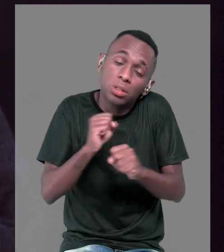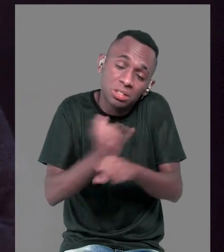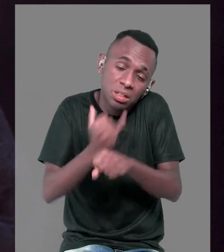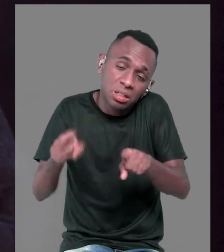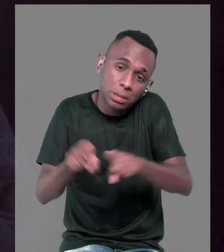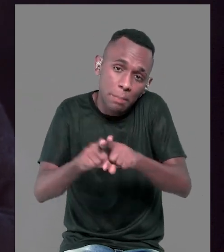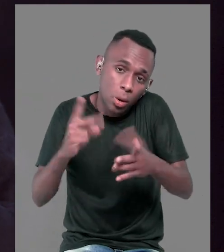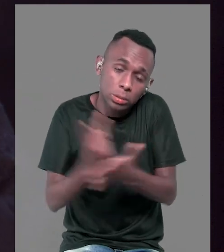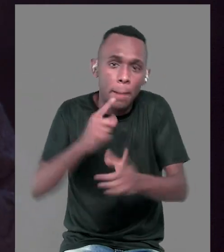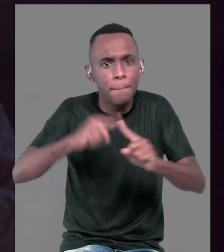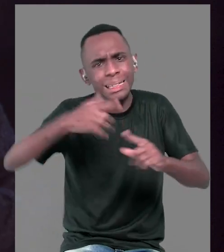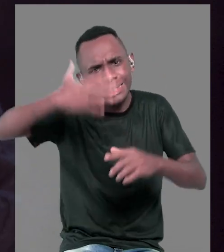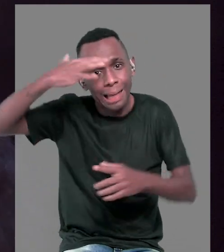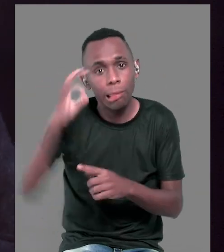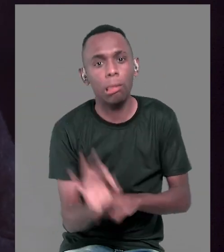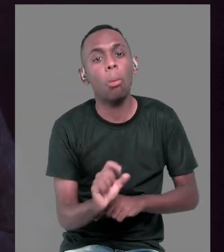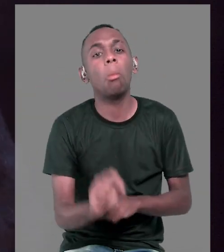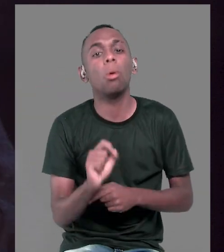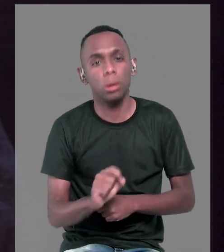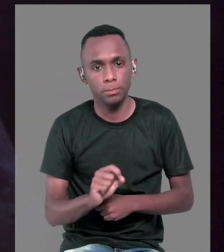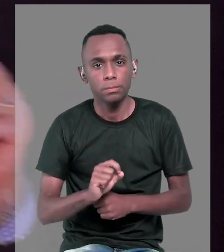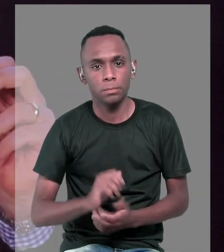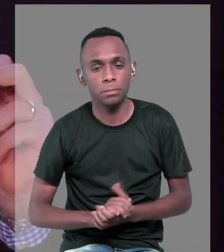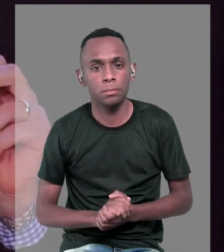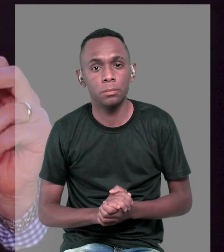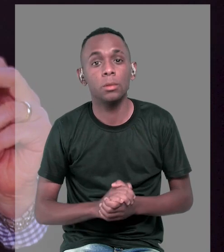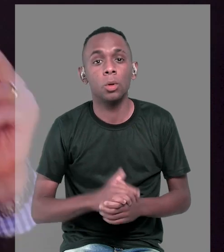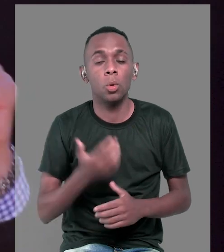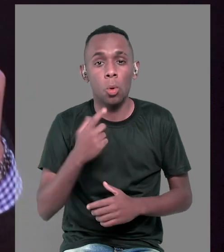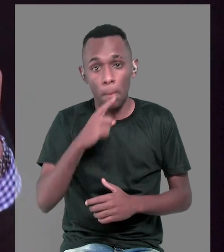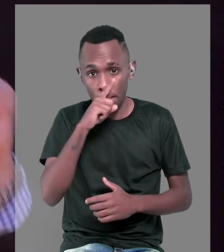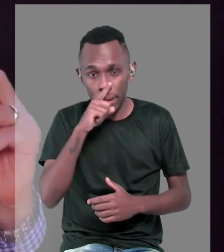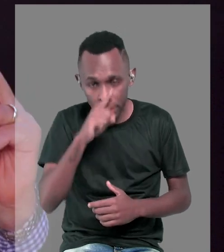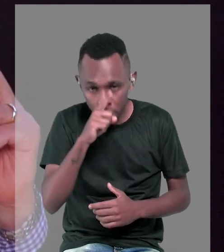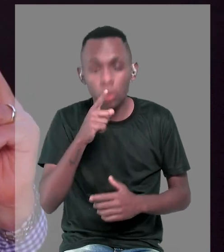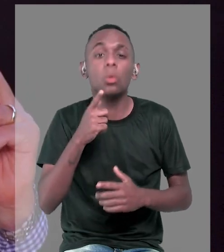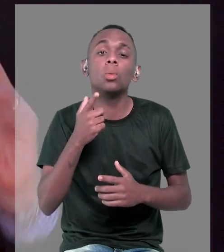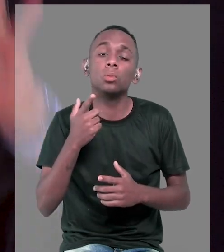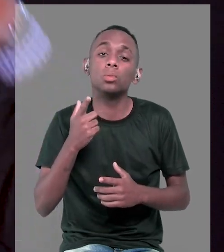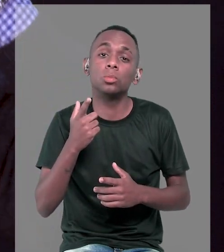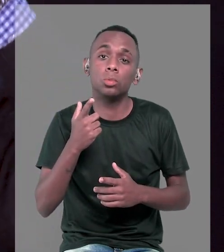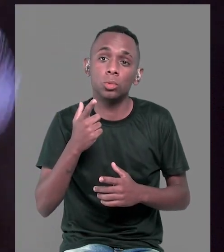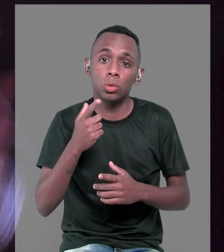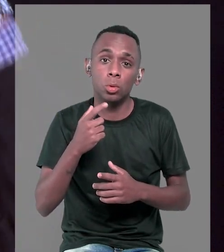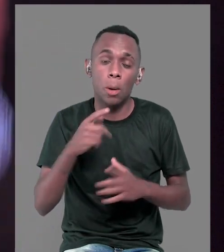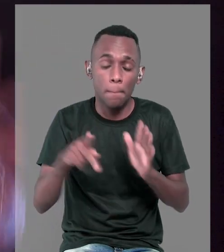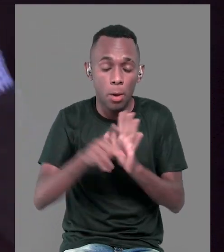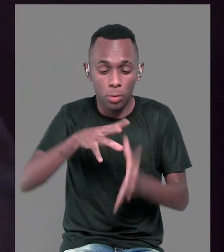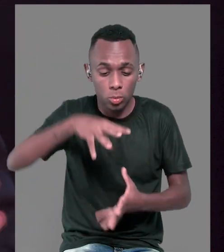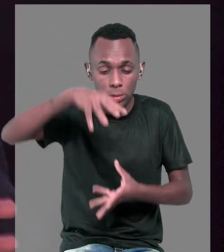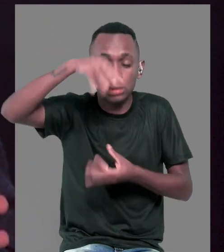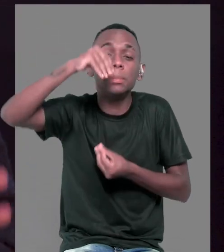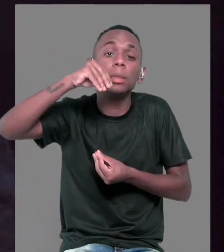seguramente, o risco de irrelevância do espírito está